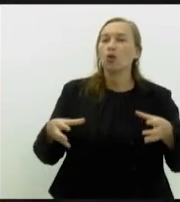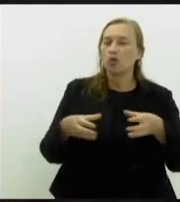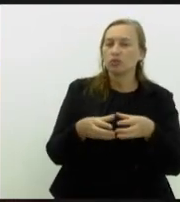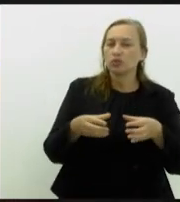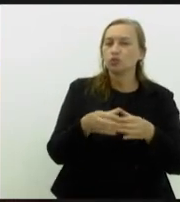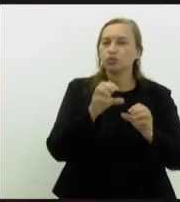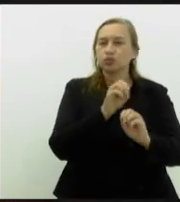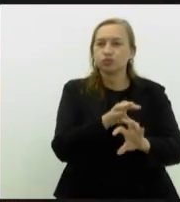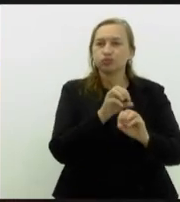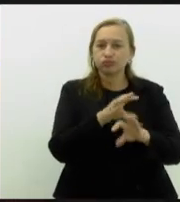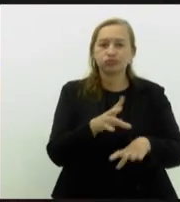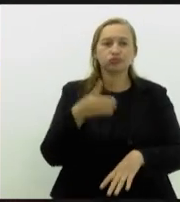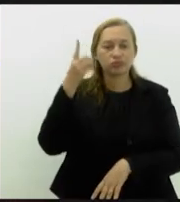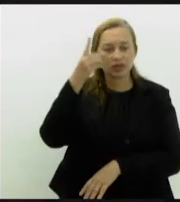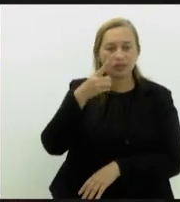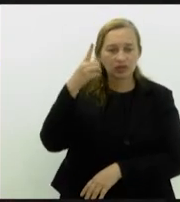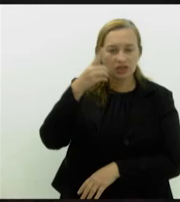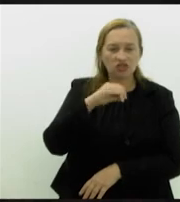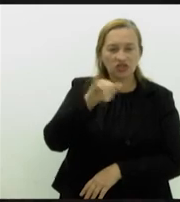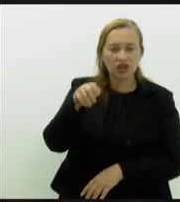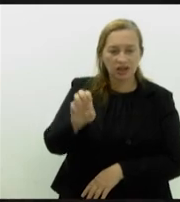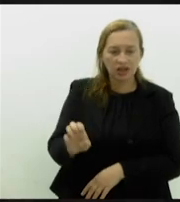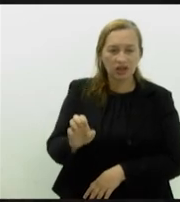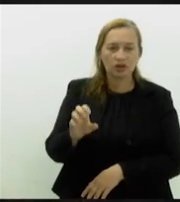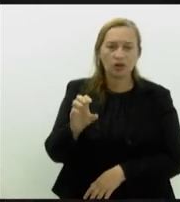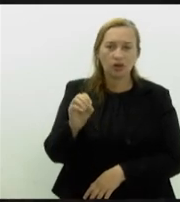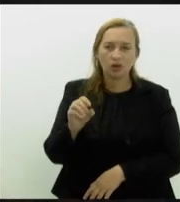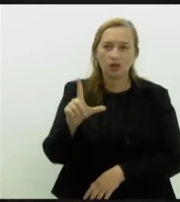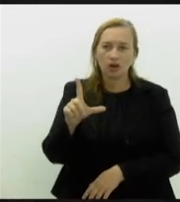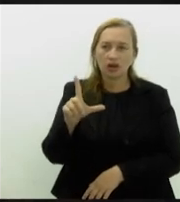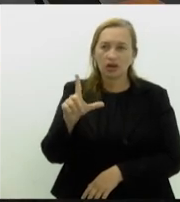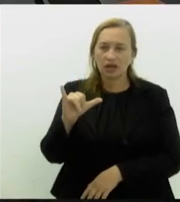Educação, deputado Jari Oliveira, por favor.